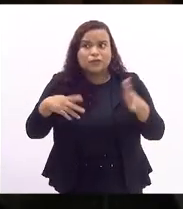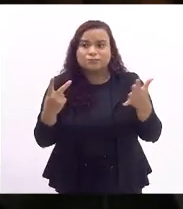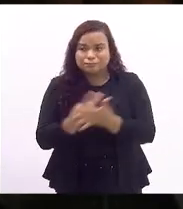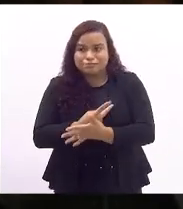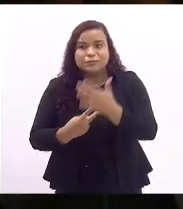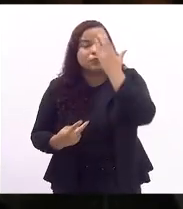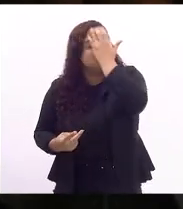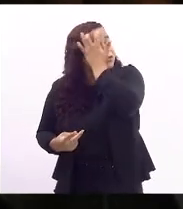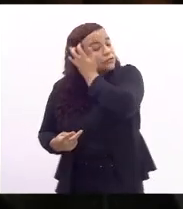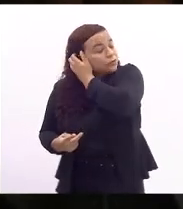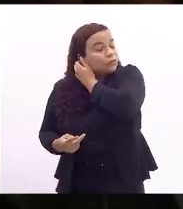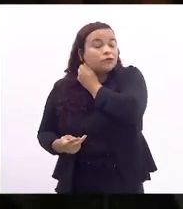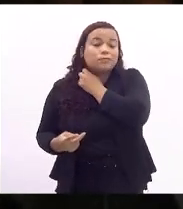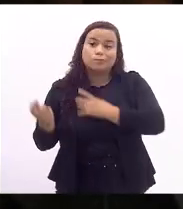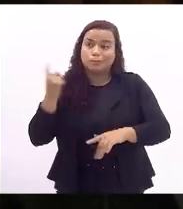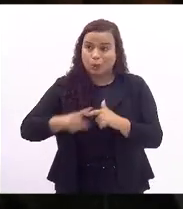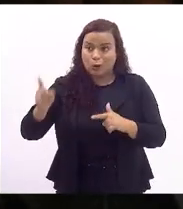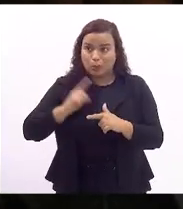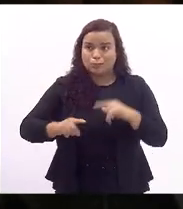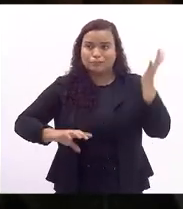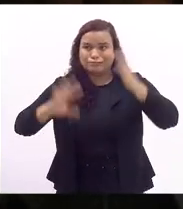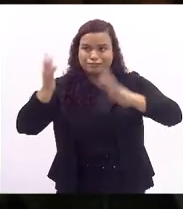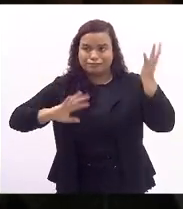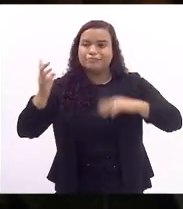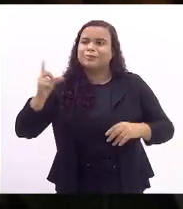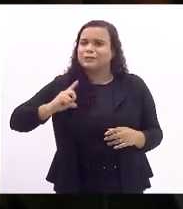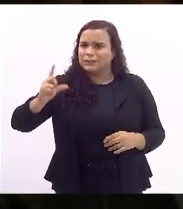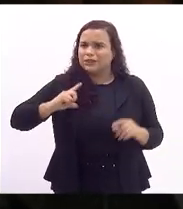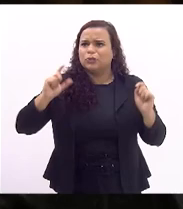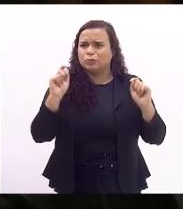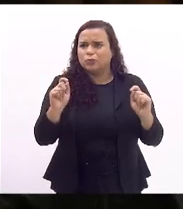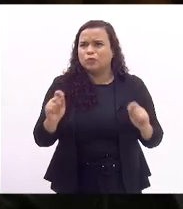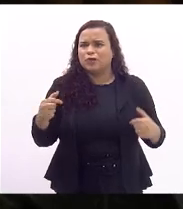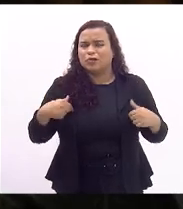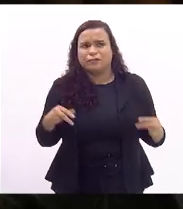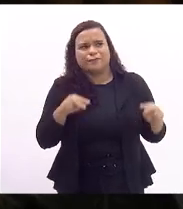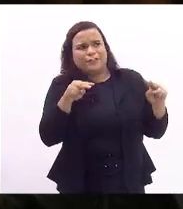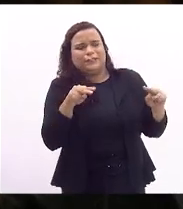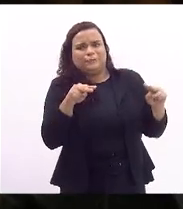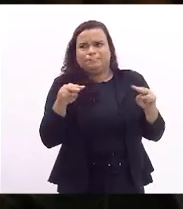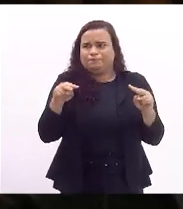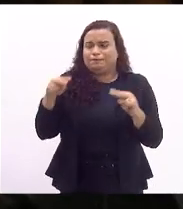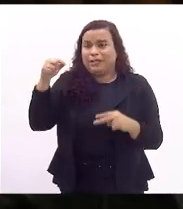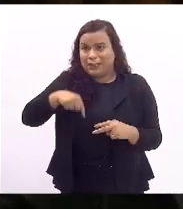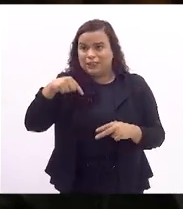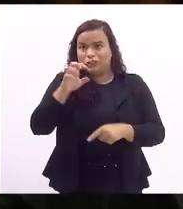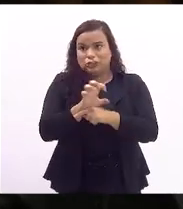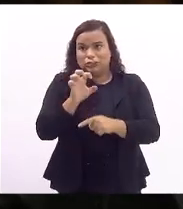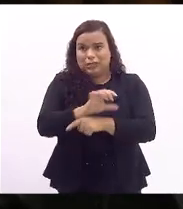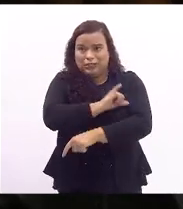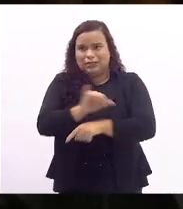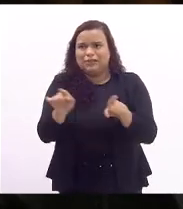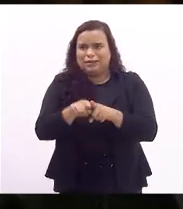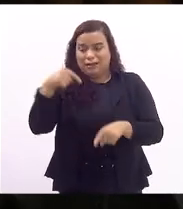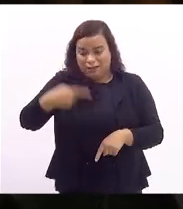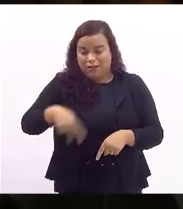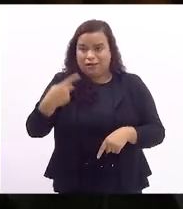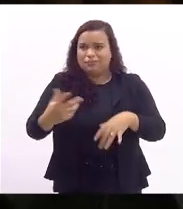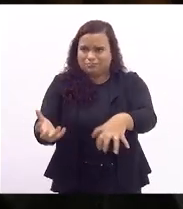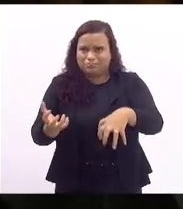algumas situações que eu me deparo nosso estado e aqui no Parlamento